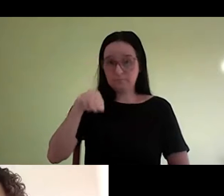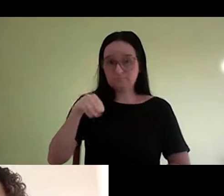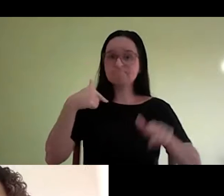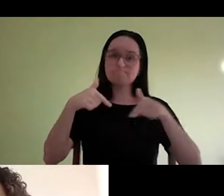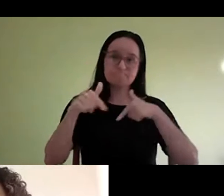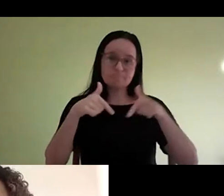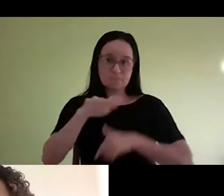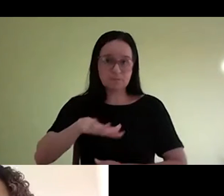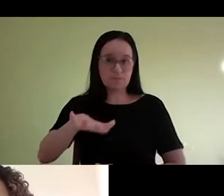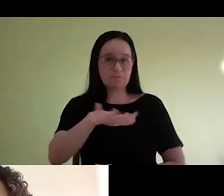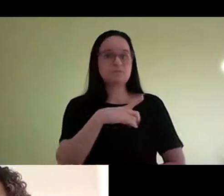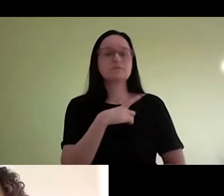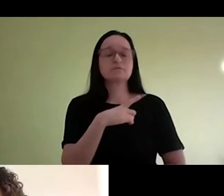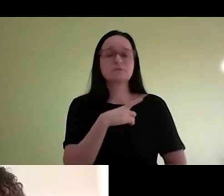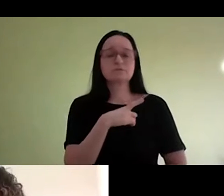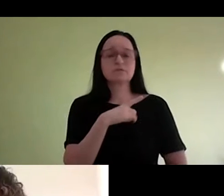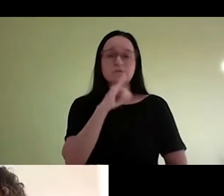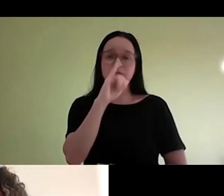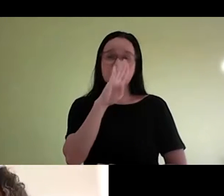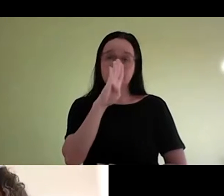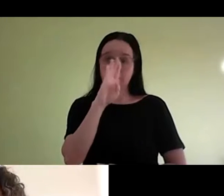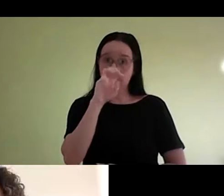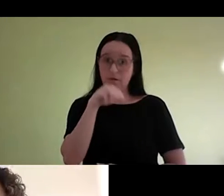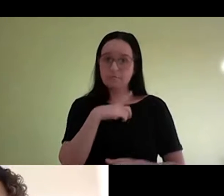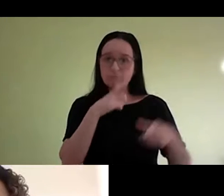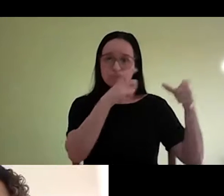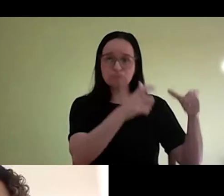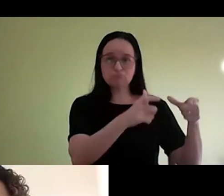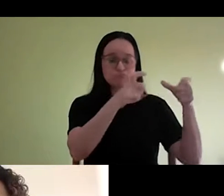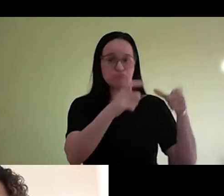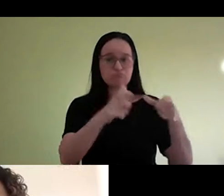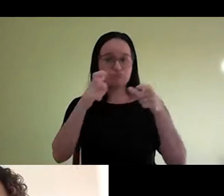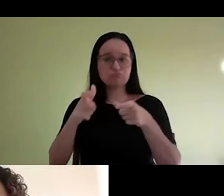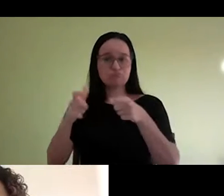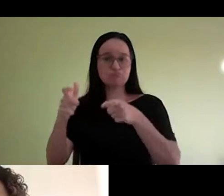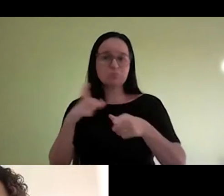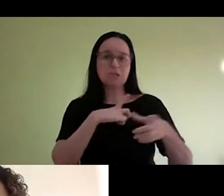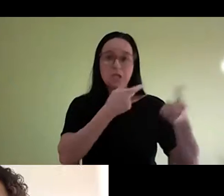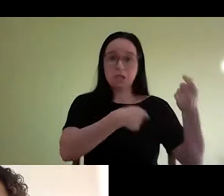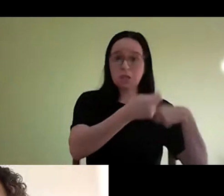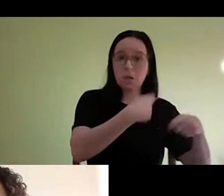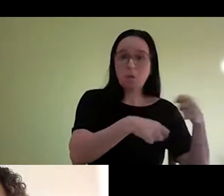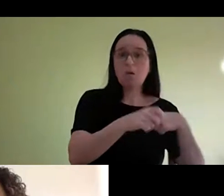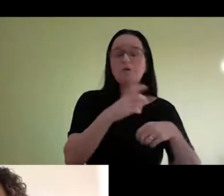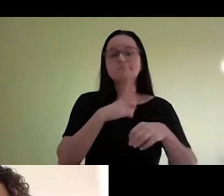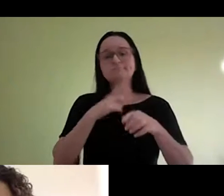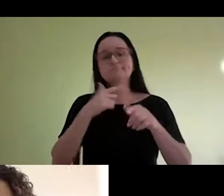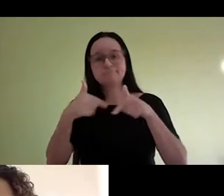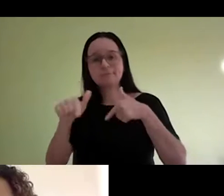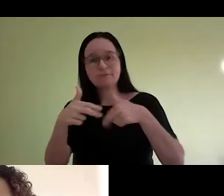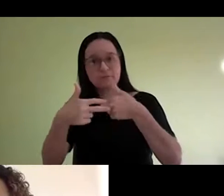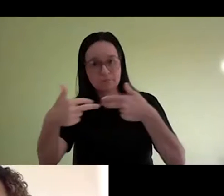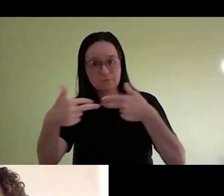chama, a IBM tem várias unidades de negócio, né? E dentro da IBM